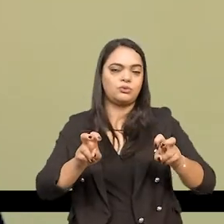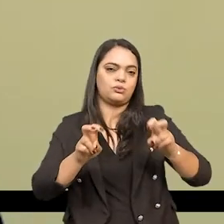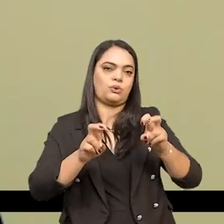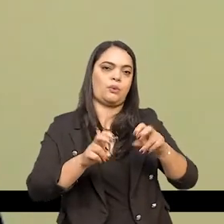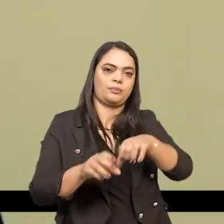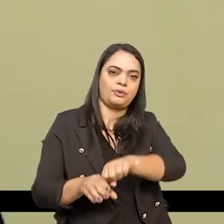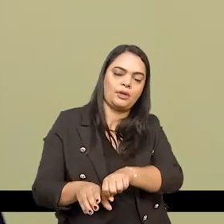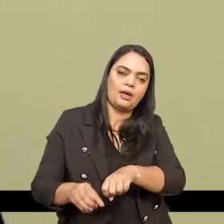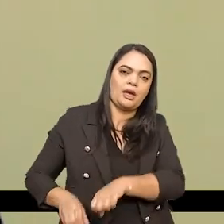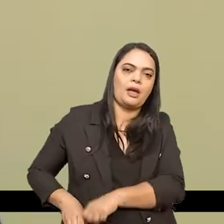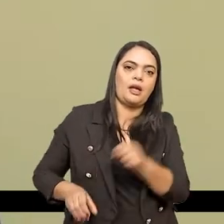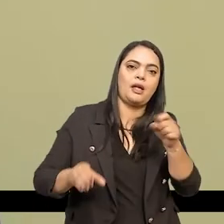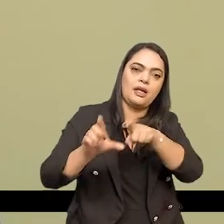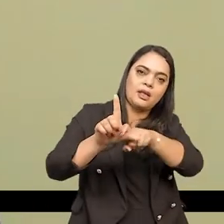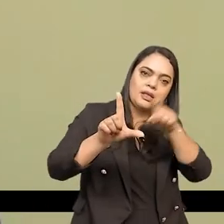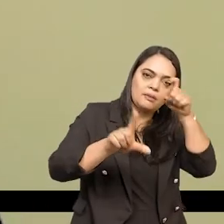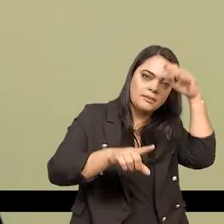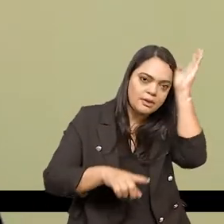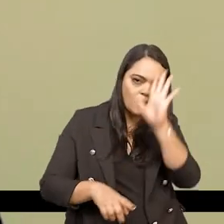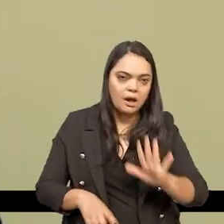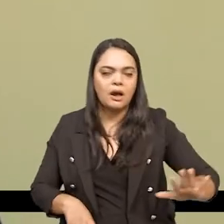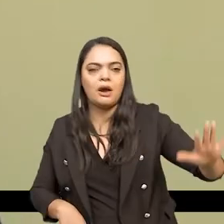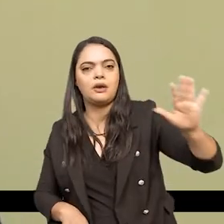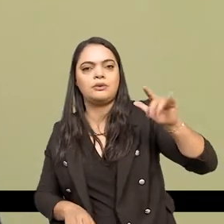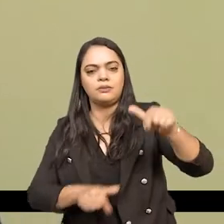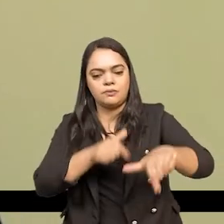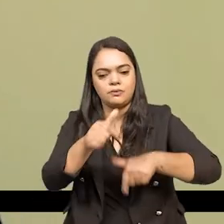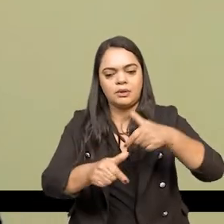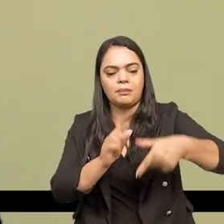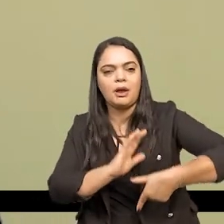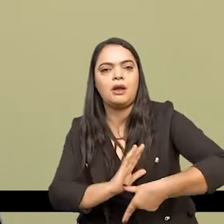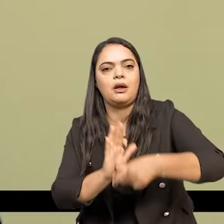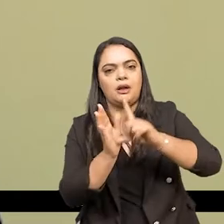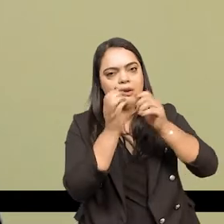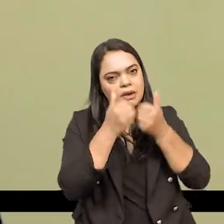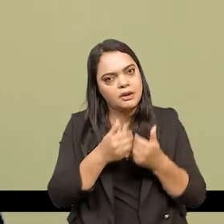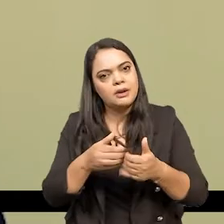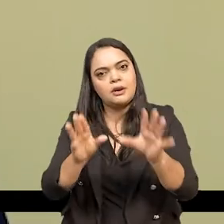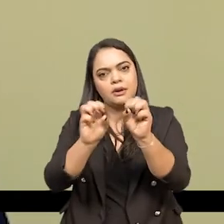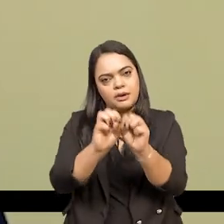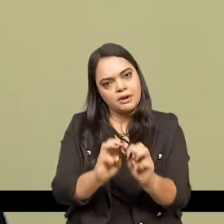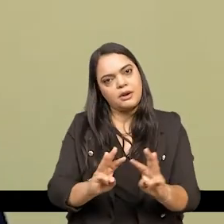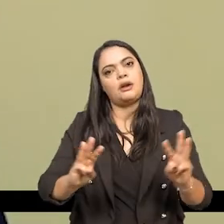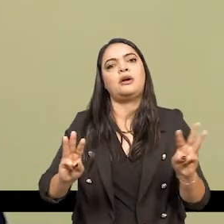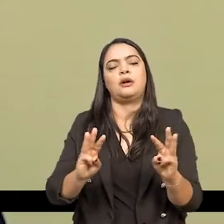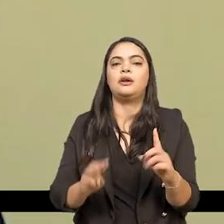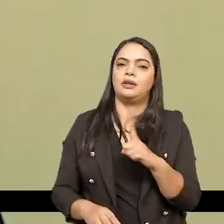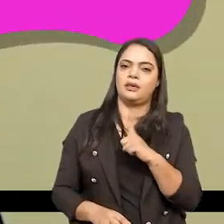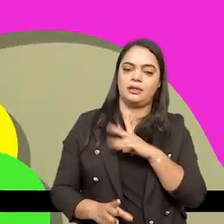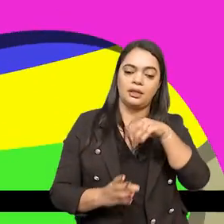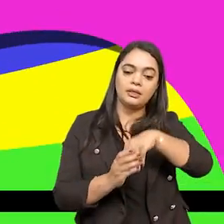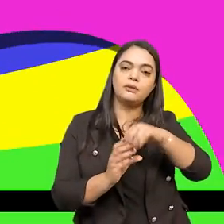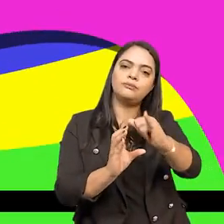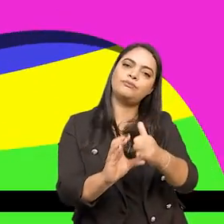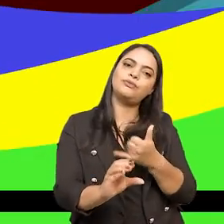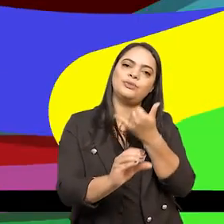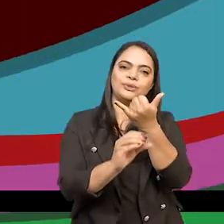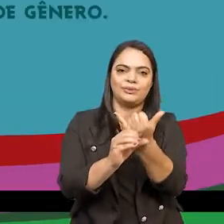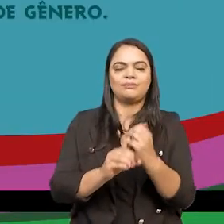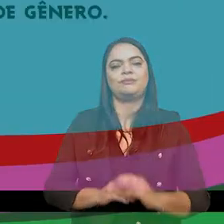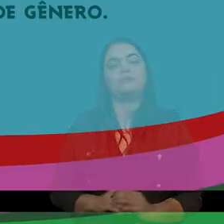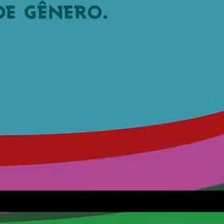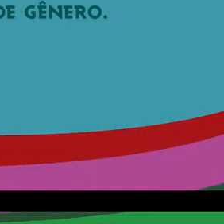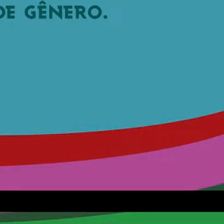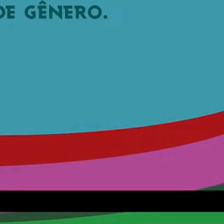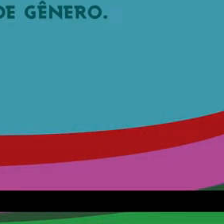Independências no Brasil, uma das ações que antecedem o lançamento do portal e que está em nosso canal no YouTube. A